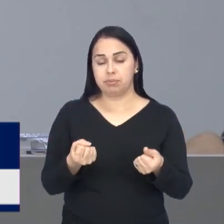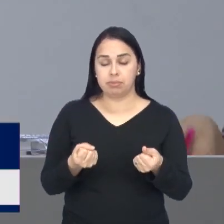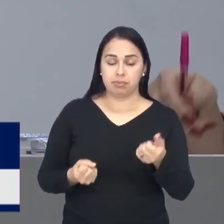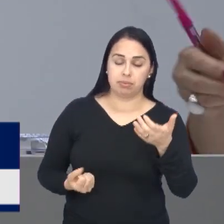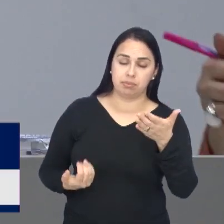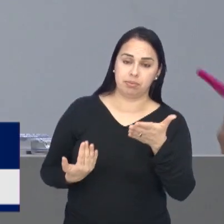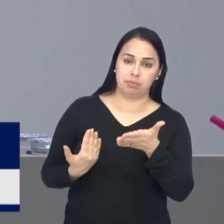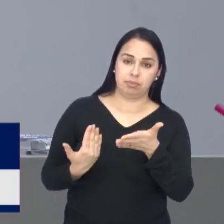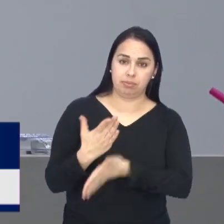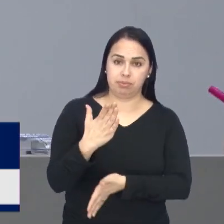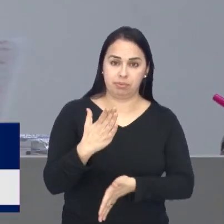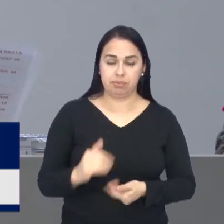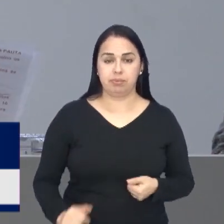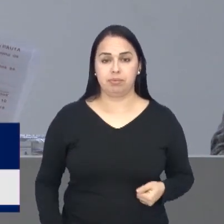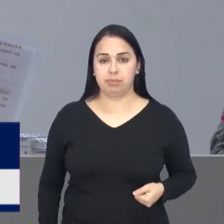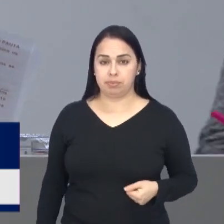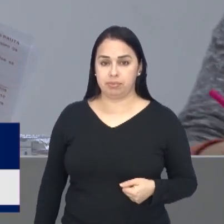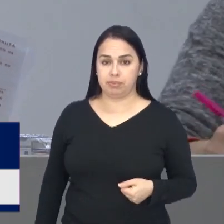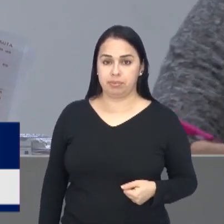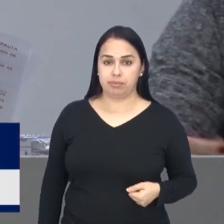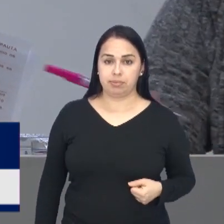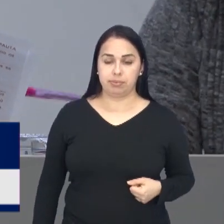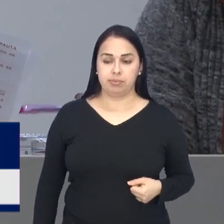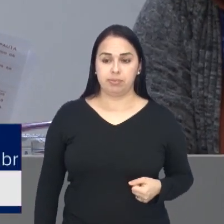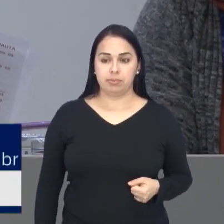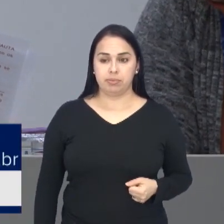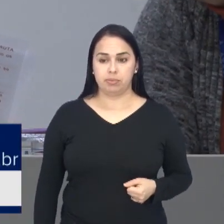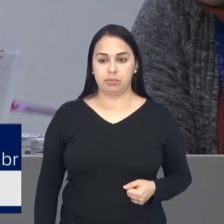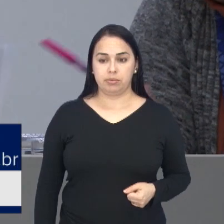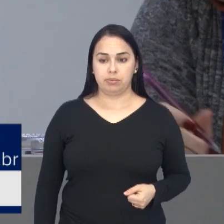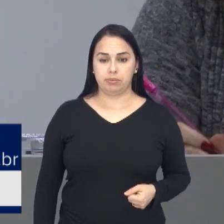contrário, está aprovado por unanimidade.